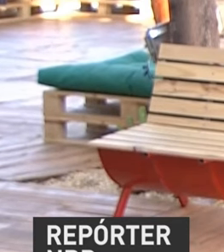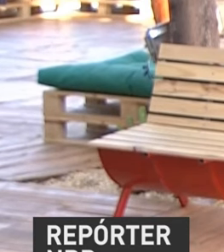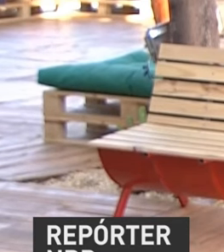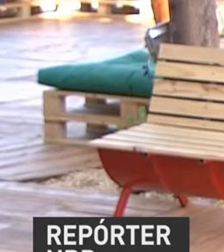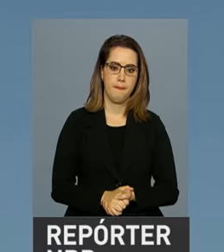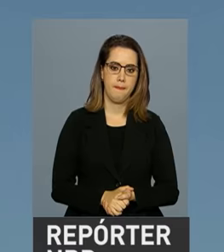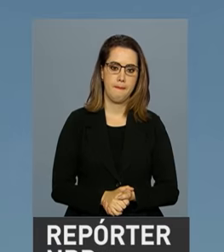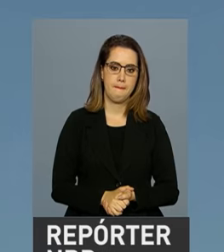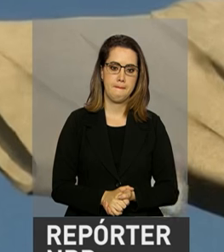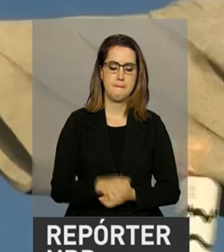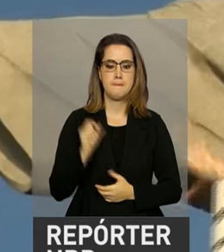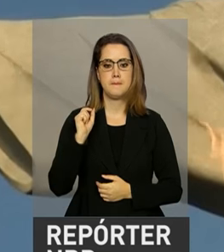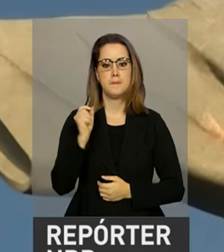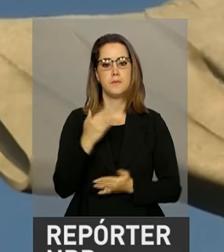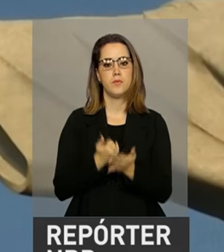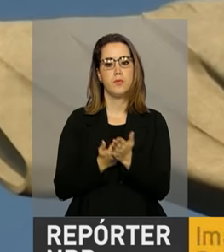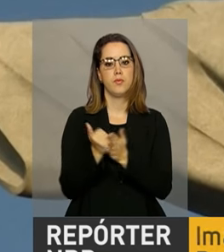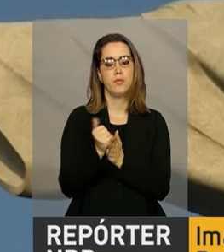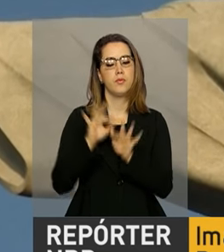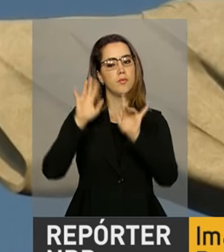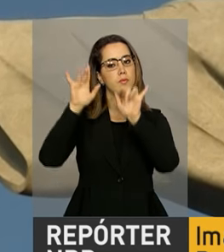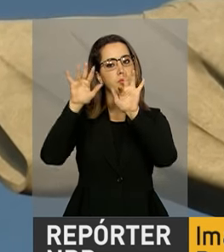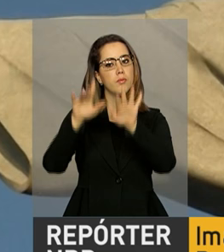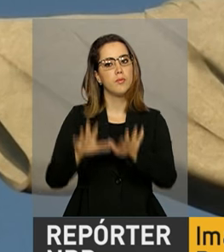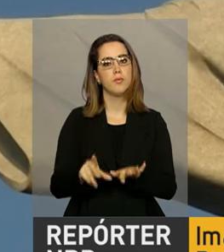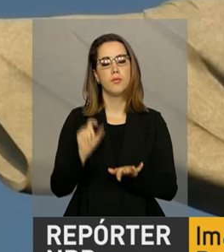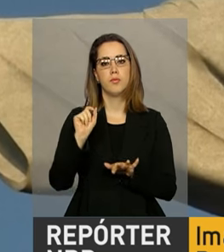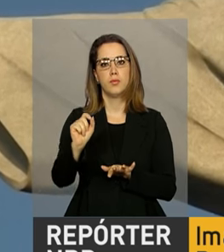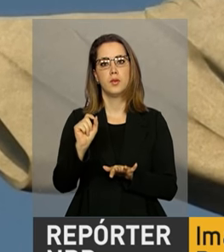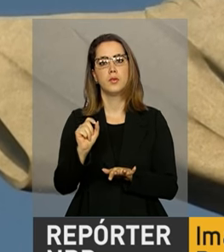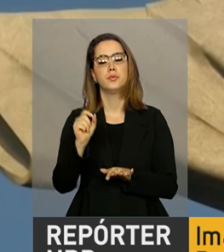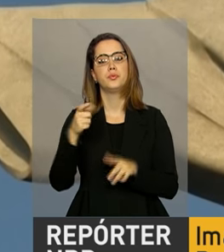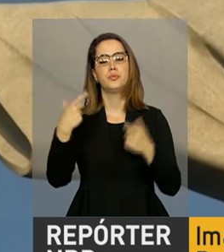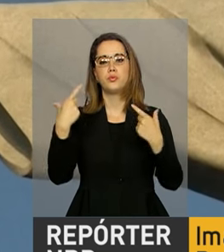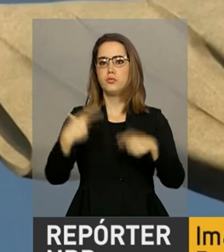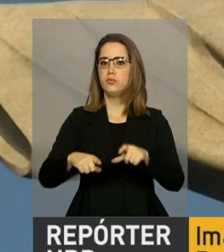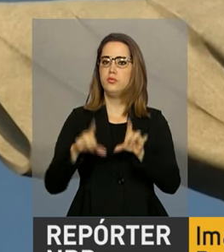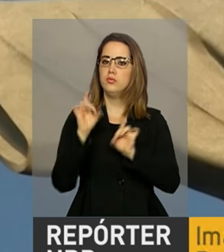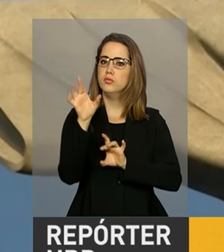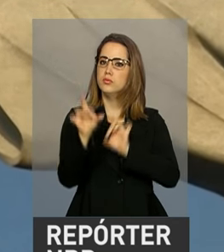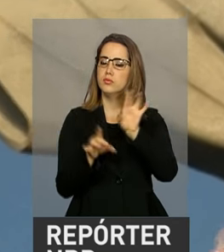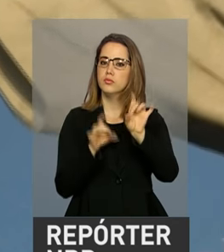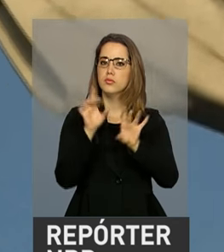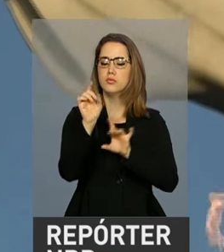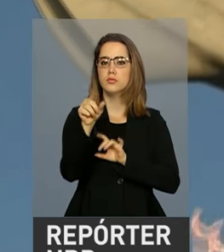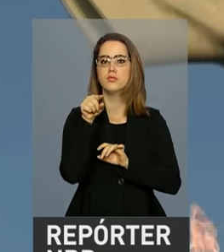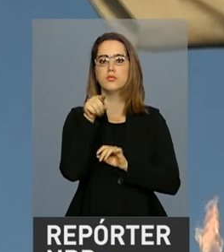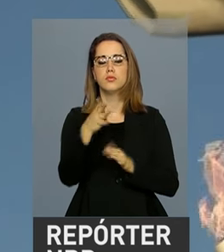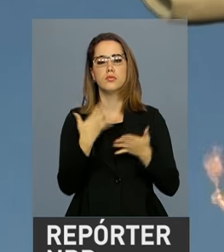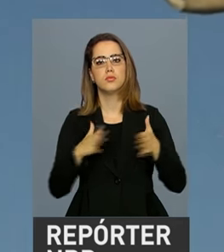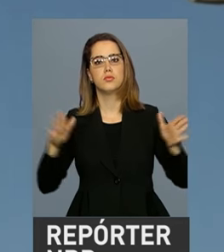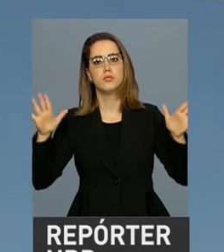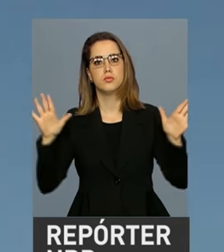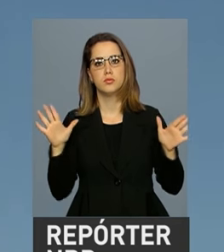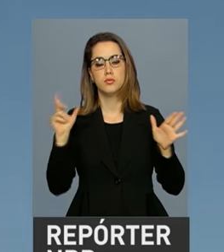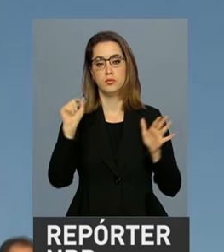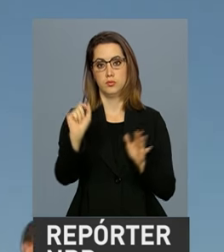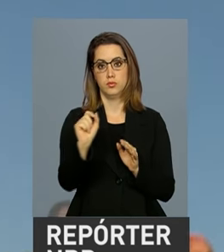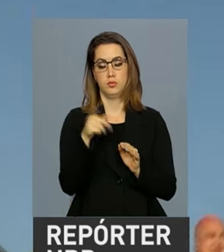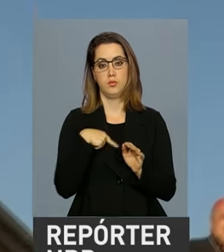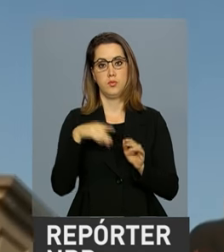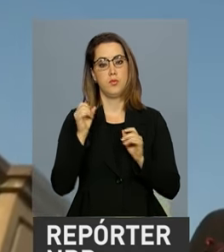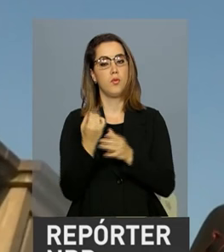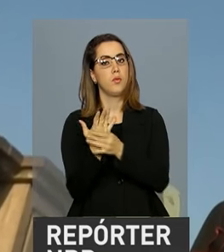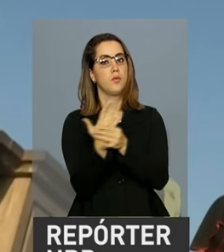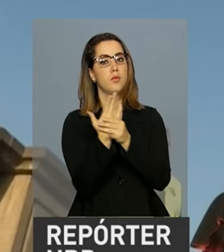bênçãos do cardeal Acer Bispo do Rio de Janeiro Don Rani tempesta num lugar muito especial lá no Cristo Redentor a